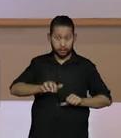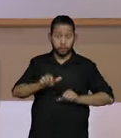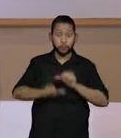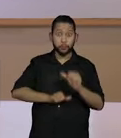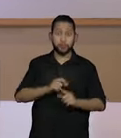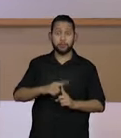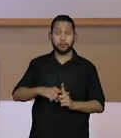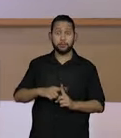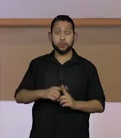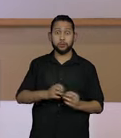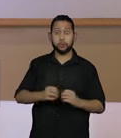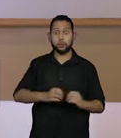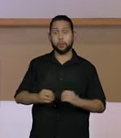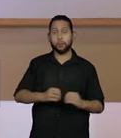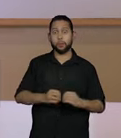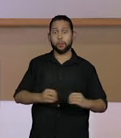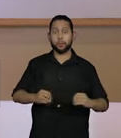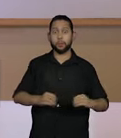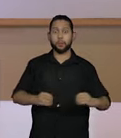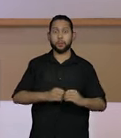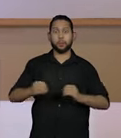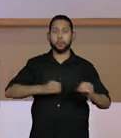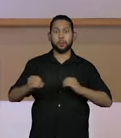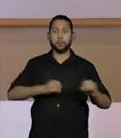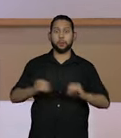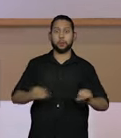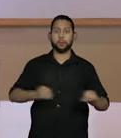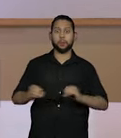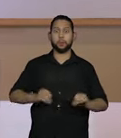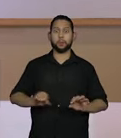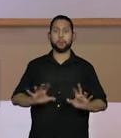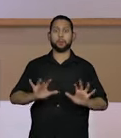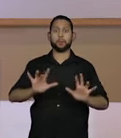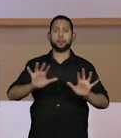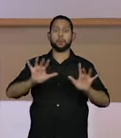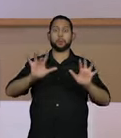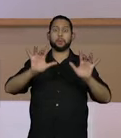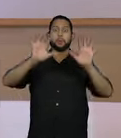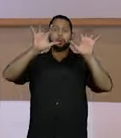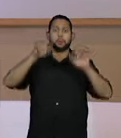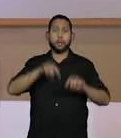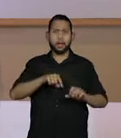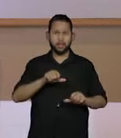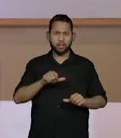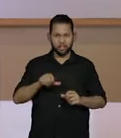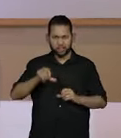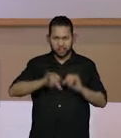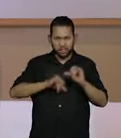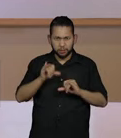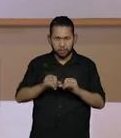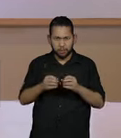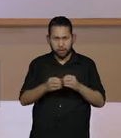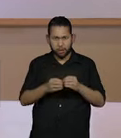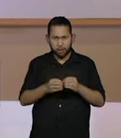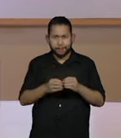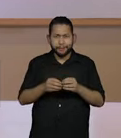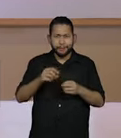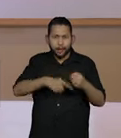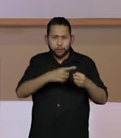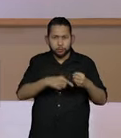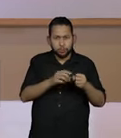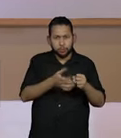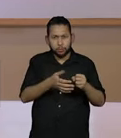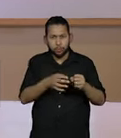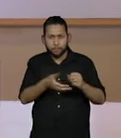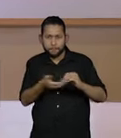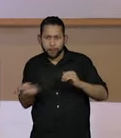saindo do estado líquido e indo para o estado de vapor. Ocorreu reação química?